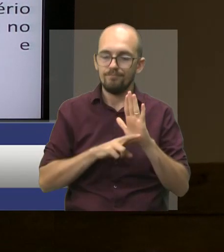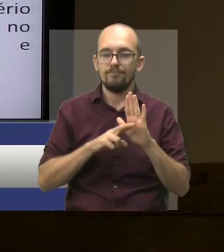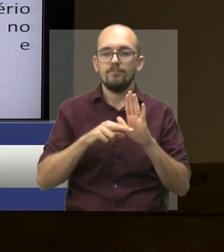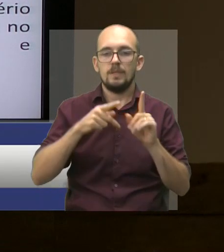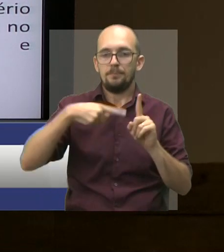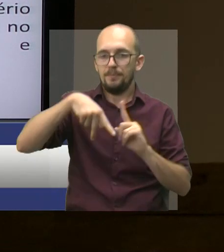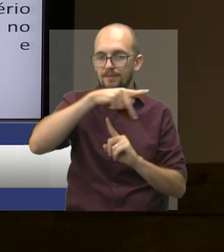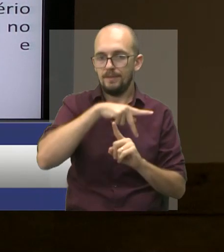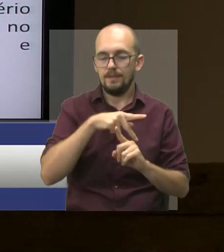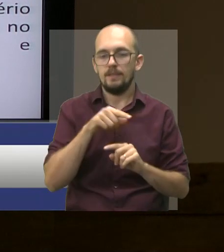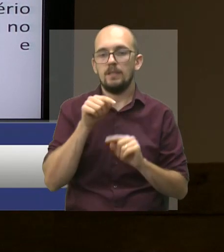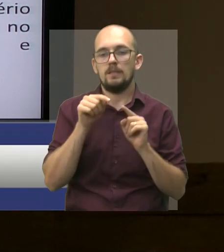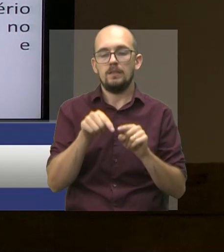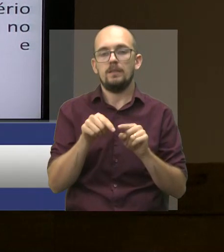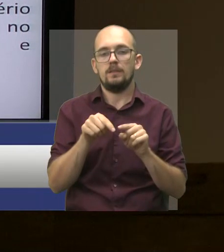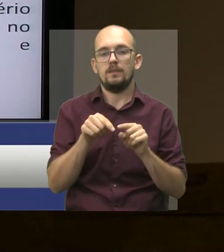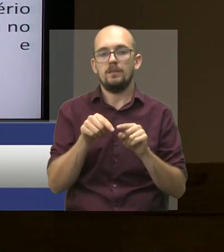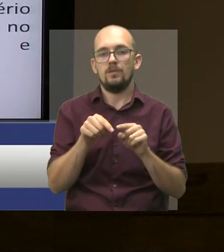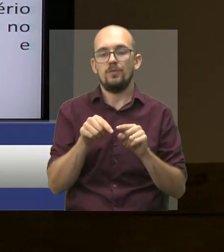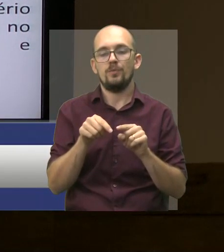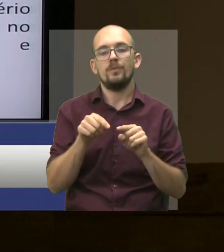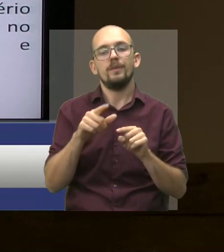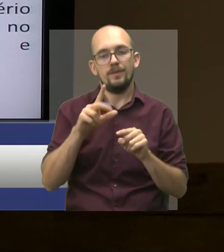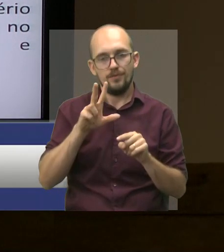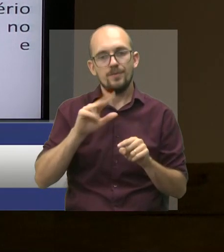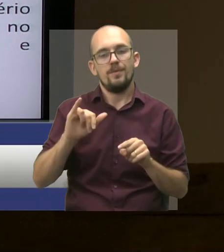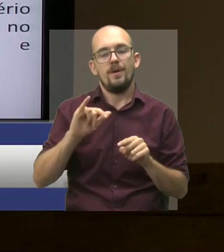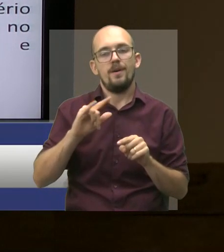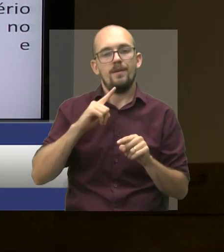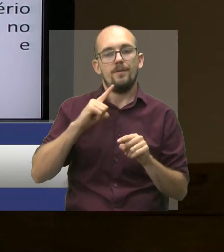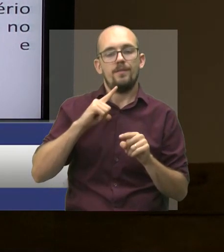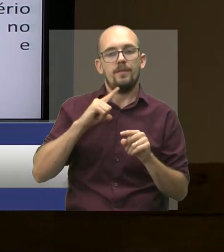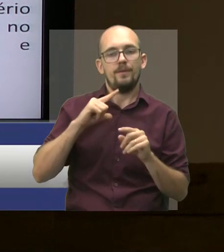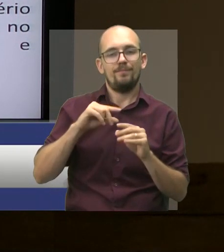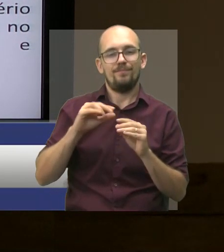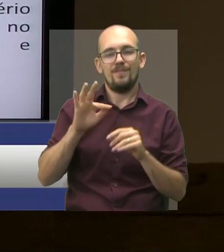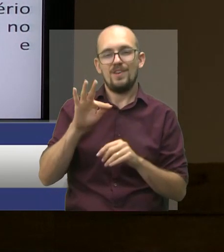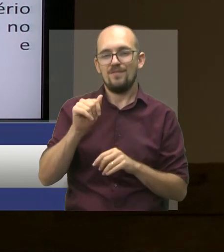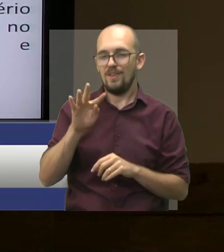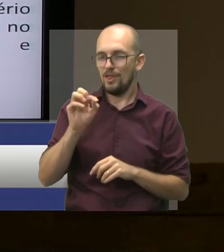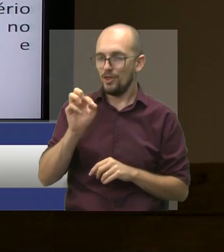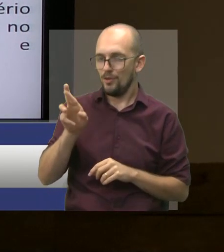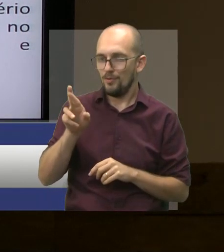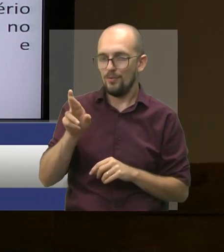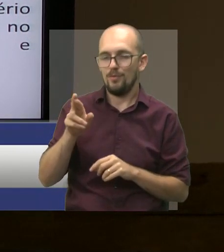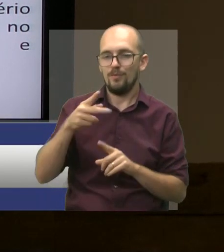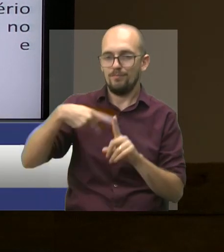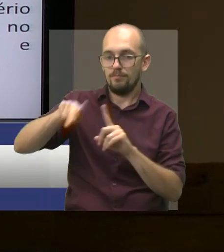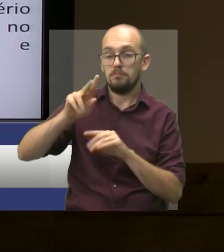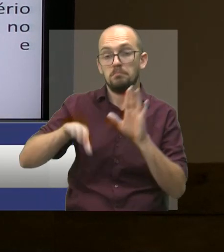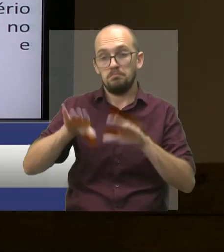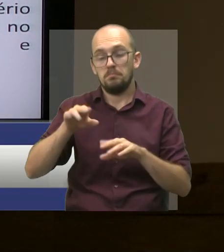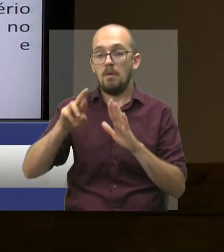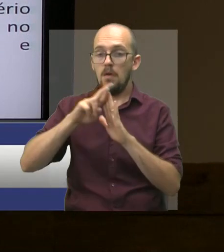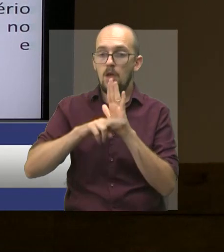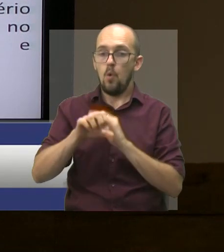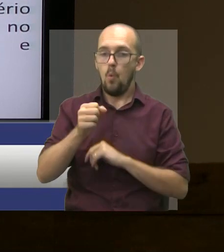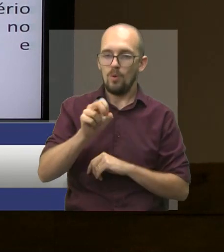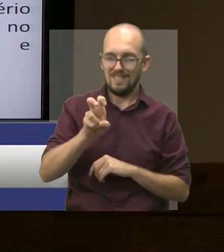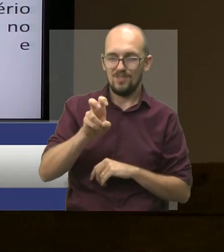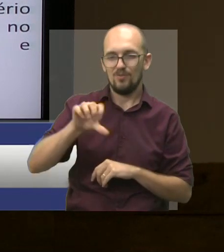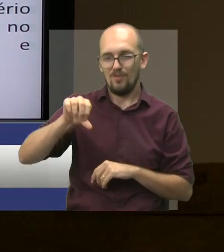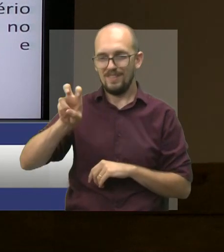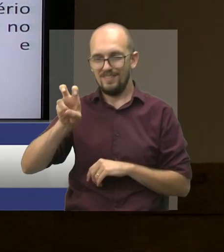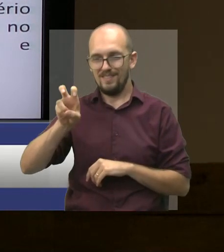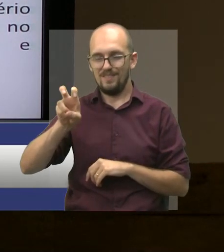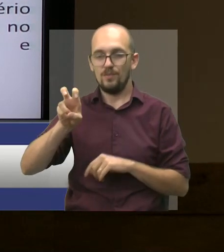aposentadorias, não só haverá a aplicação do fator previdenciário se entrar na regra do 85,95, que esse